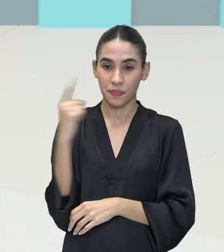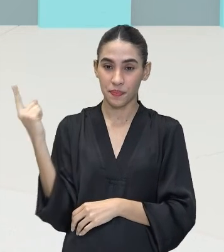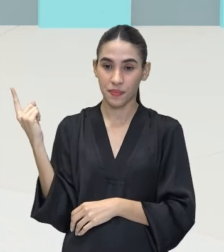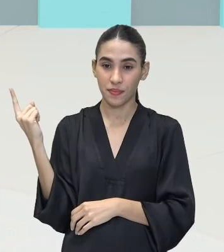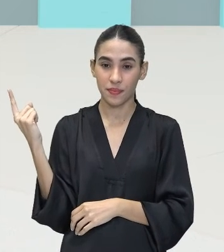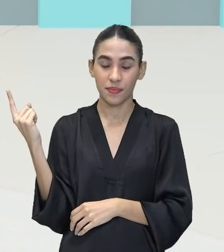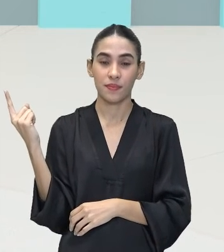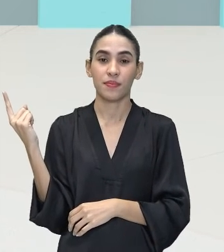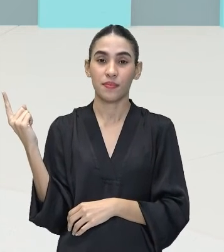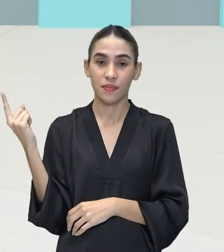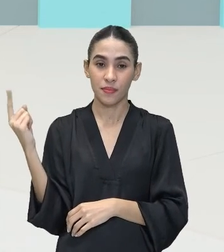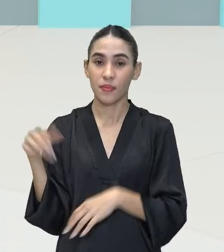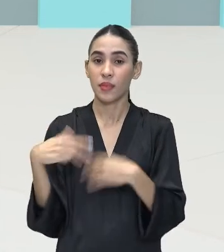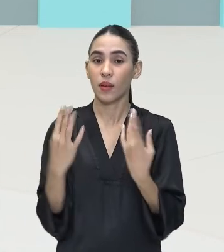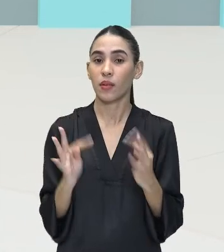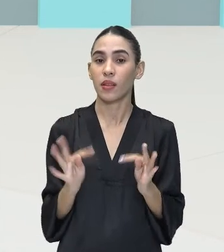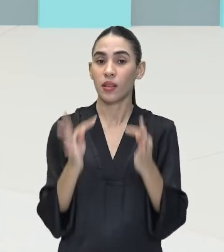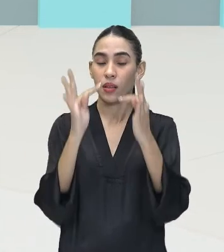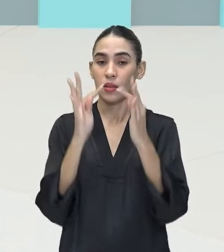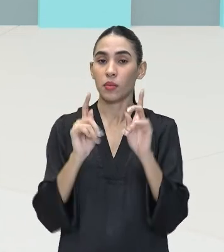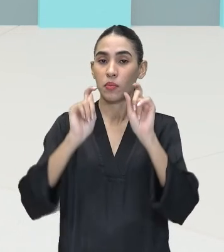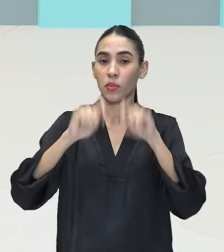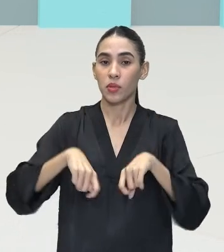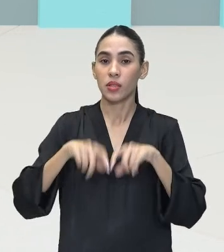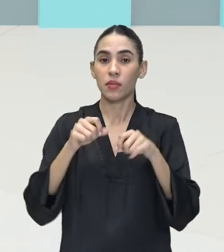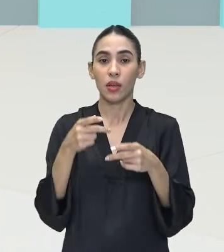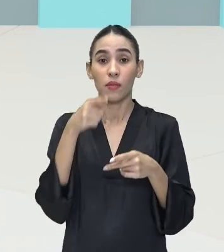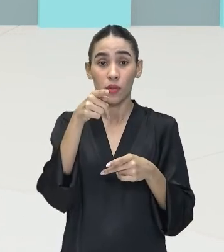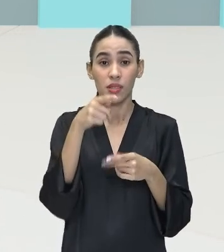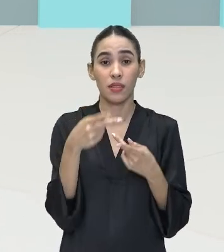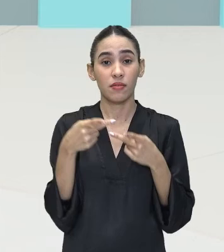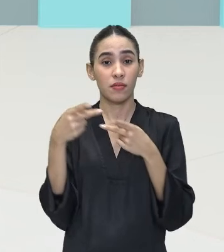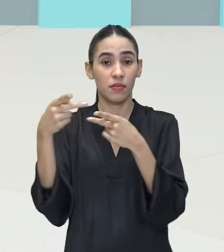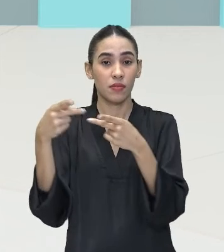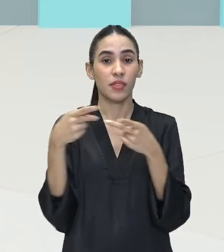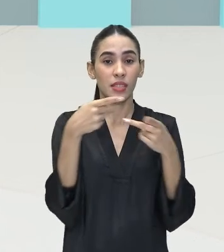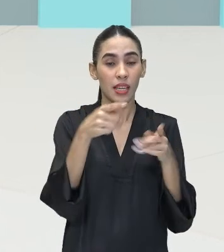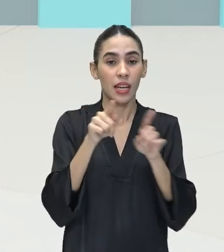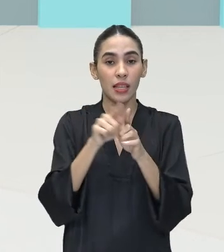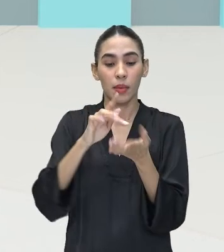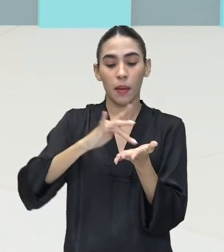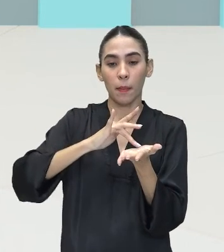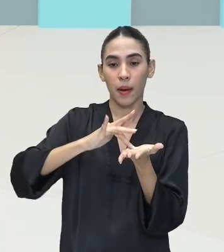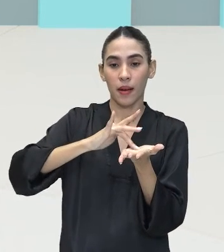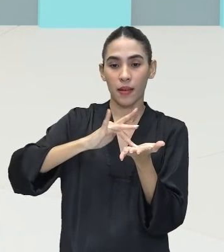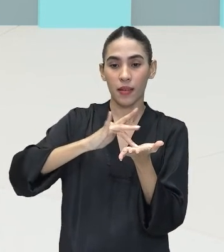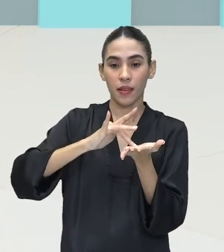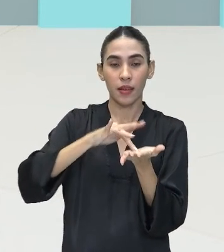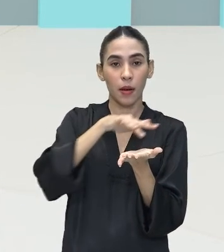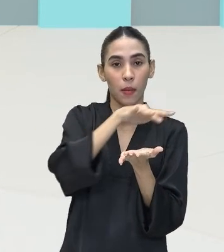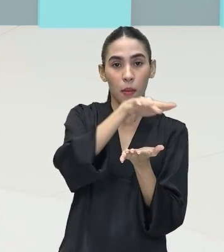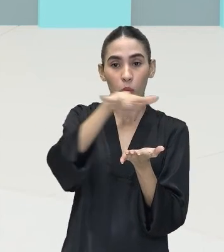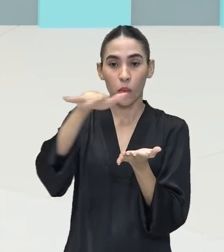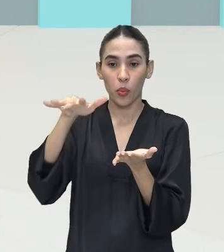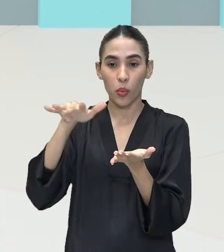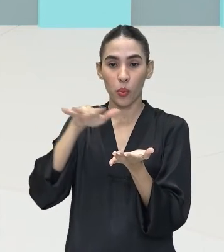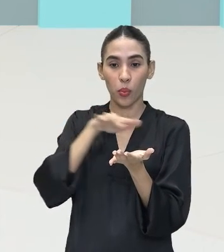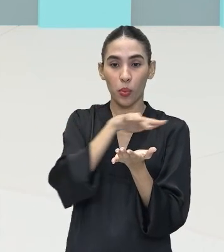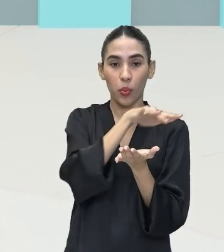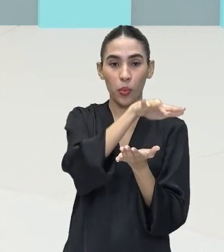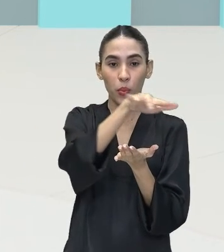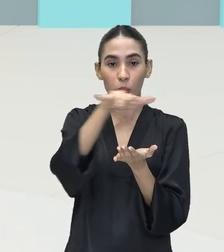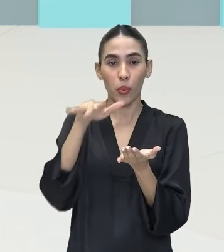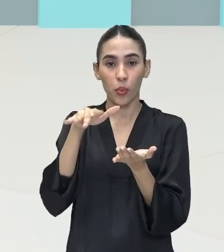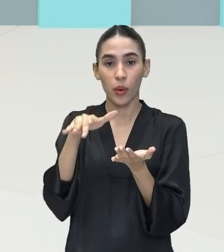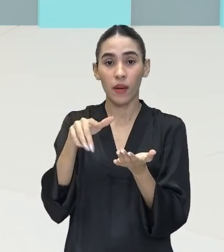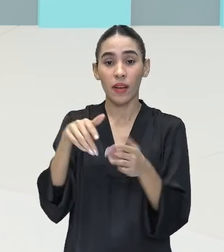essa tecnologia é possível visitar, mover o cursor ao redor do piso,